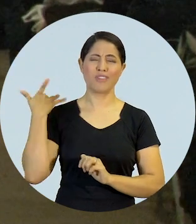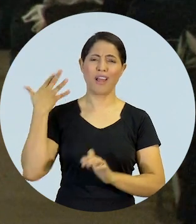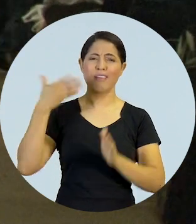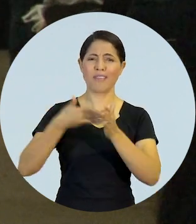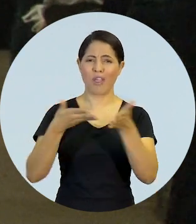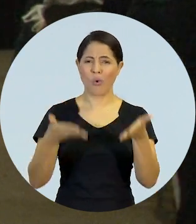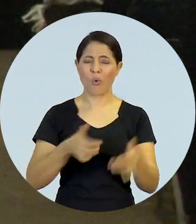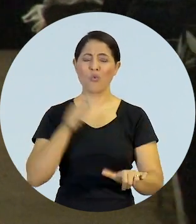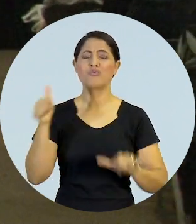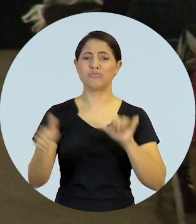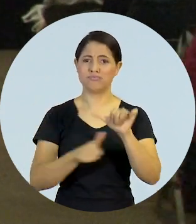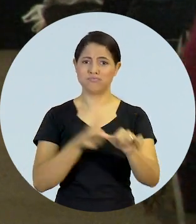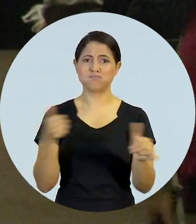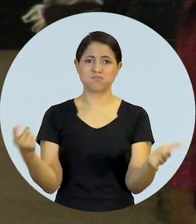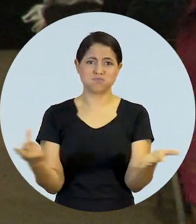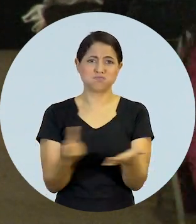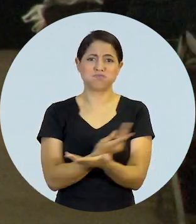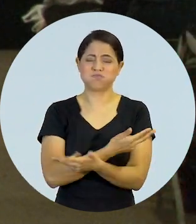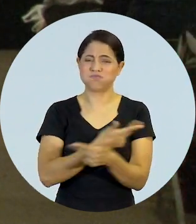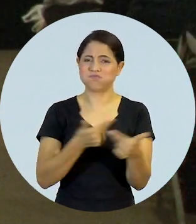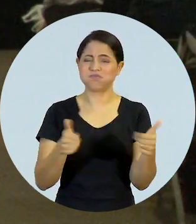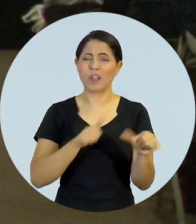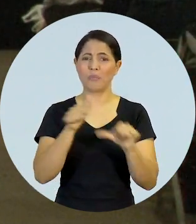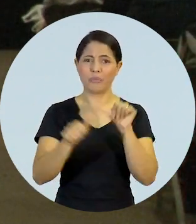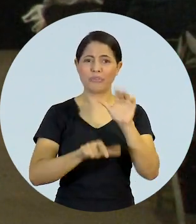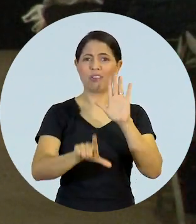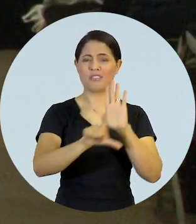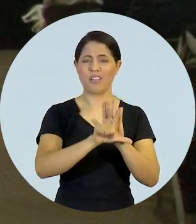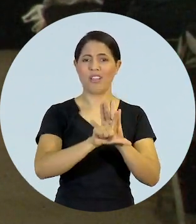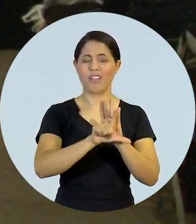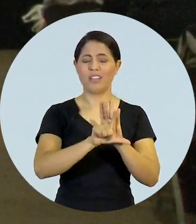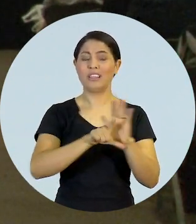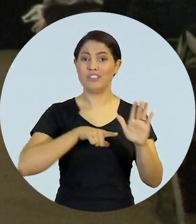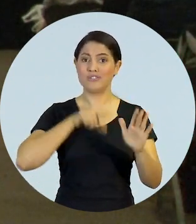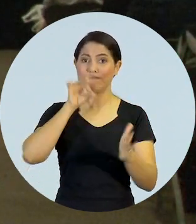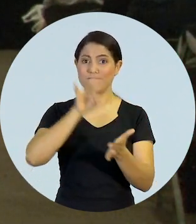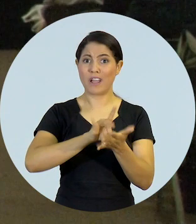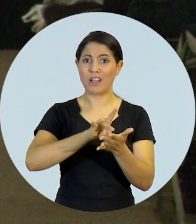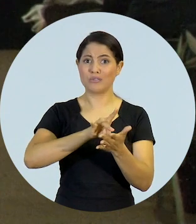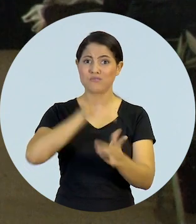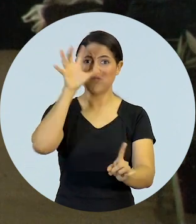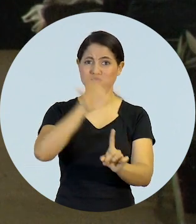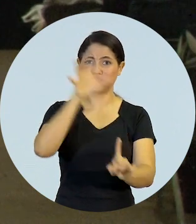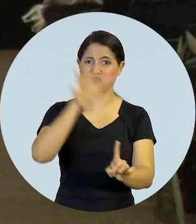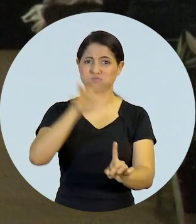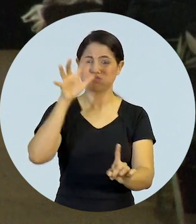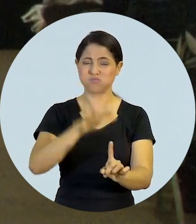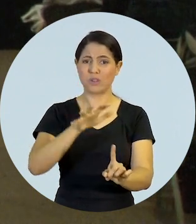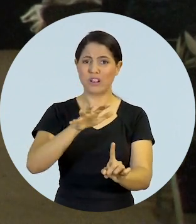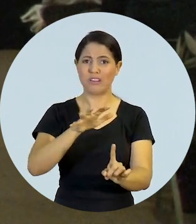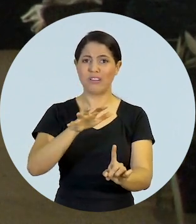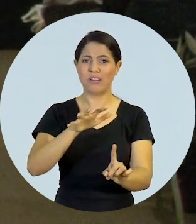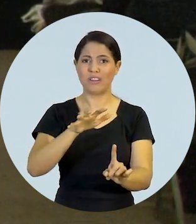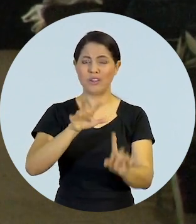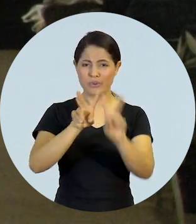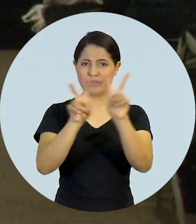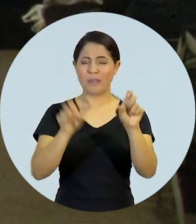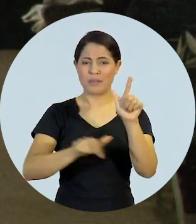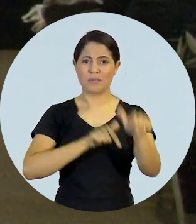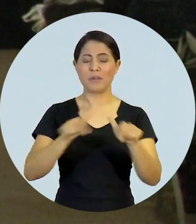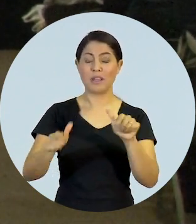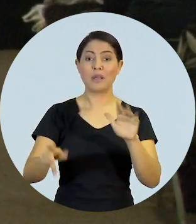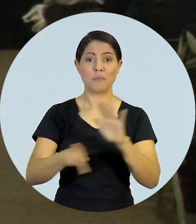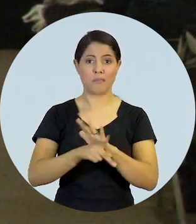cá, várias alterações foram feitas na legislação que impactam severamente no mundo